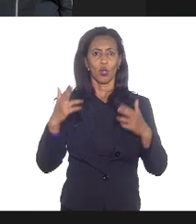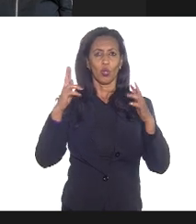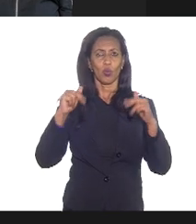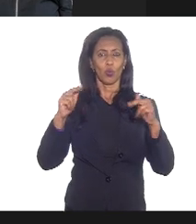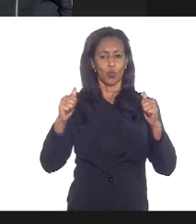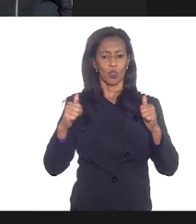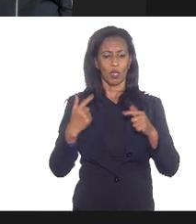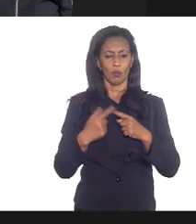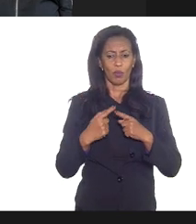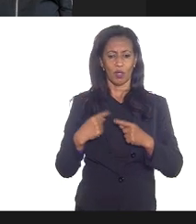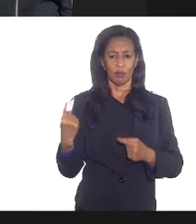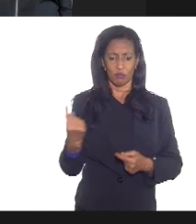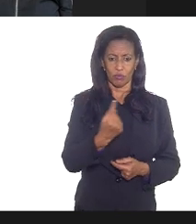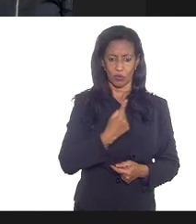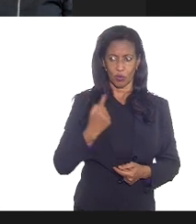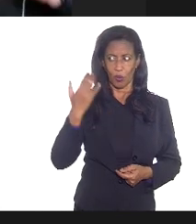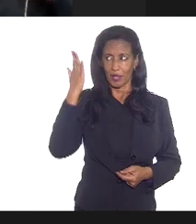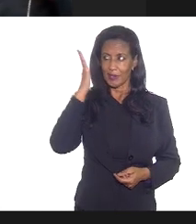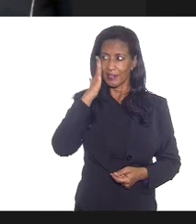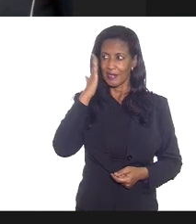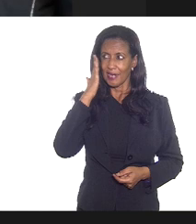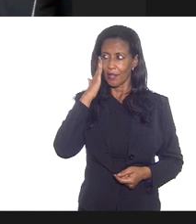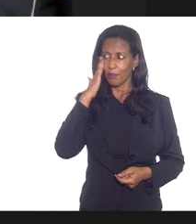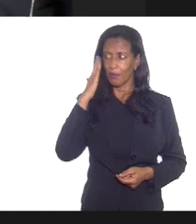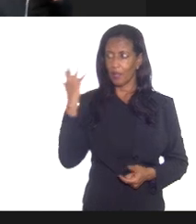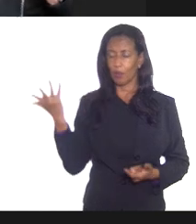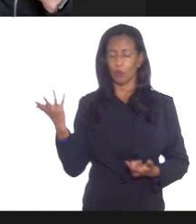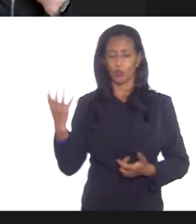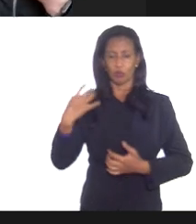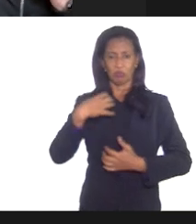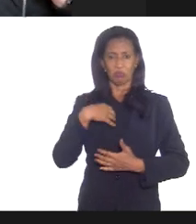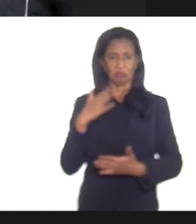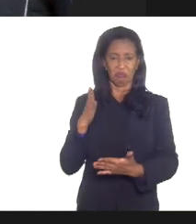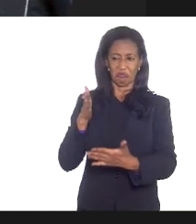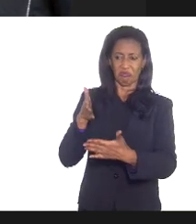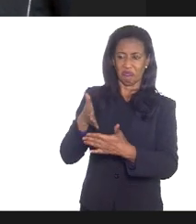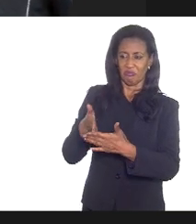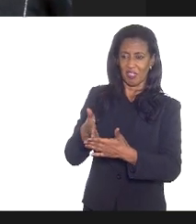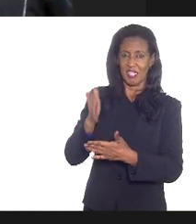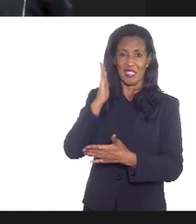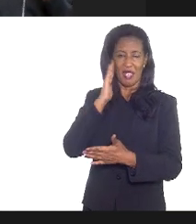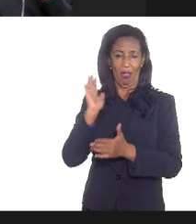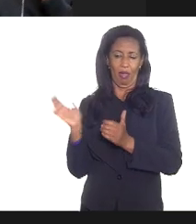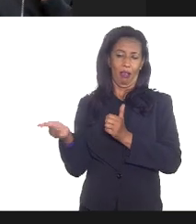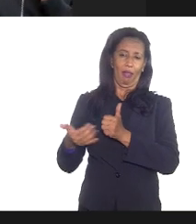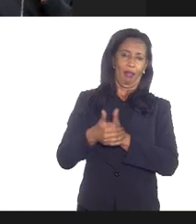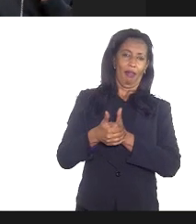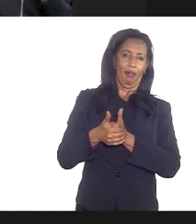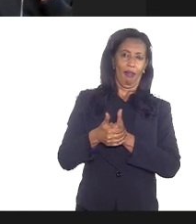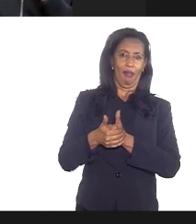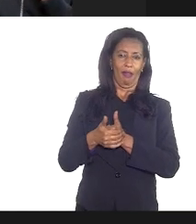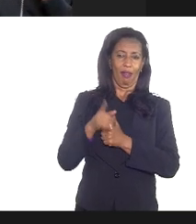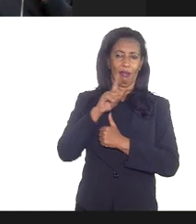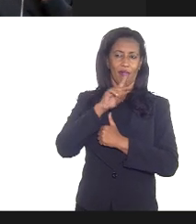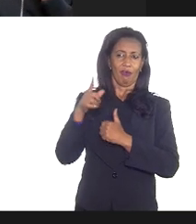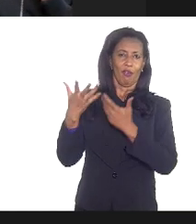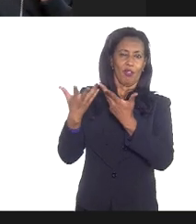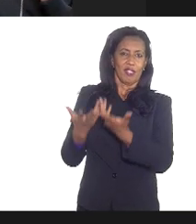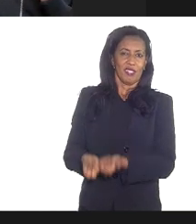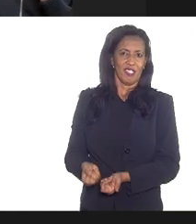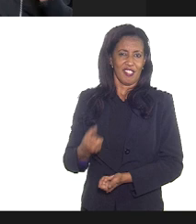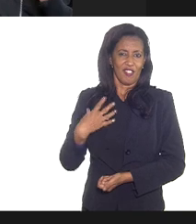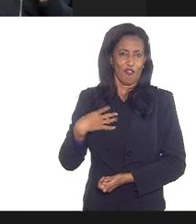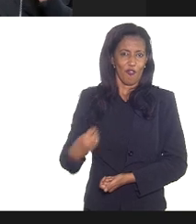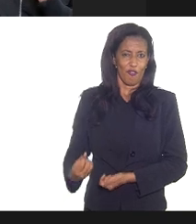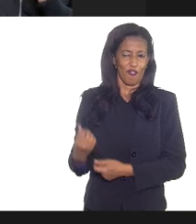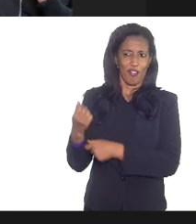nós sabemos o que os move, nós sabemos o que está por trás da não permissão de que nossos